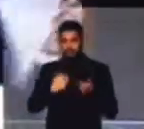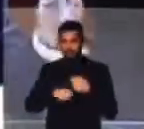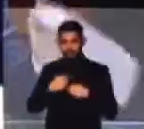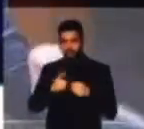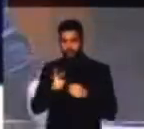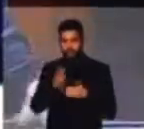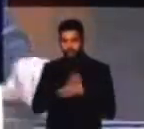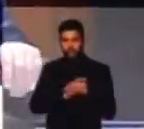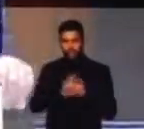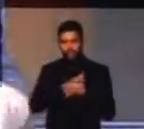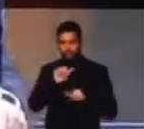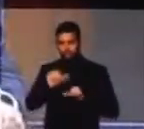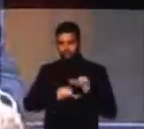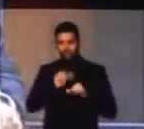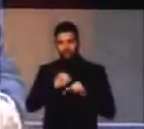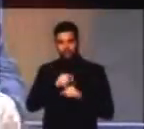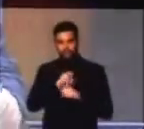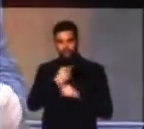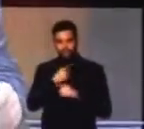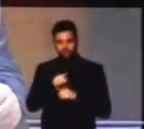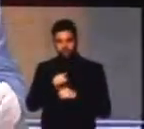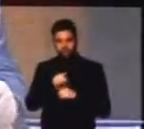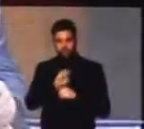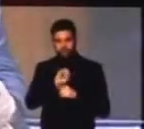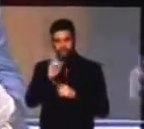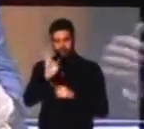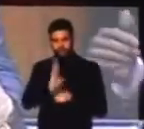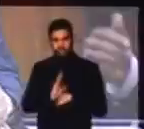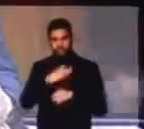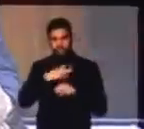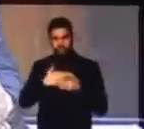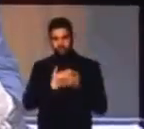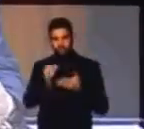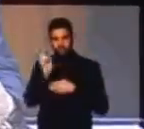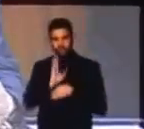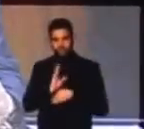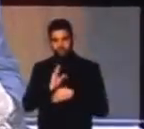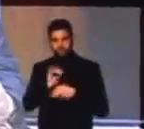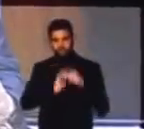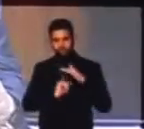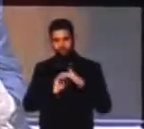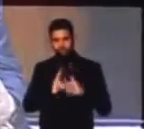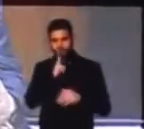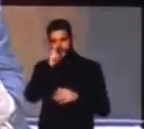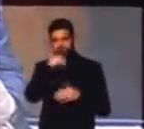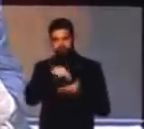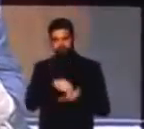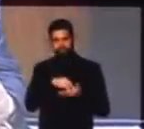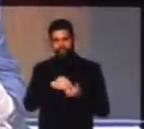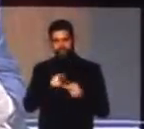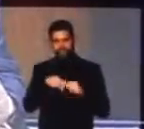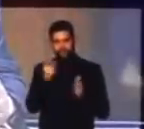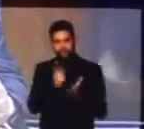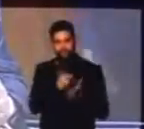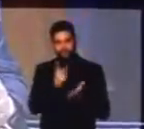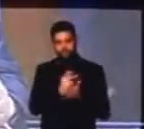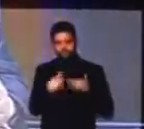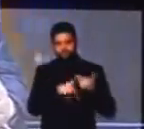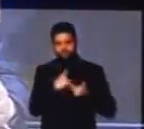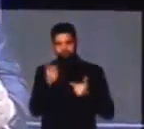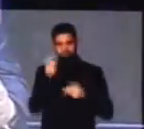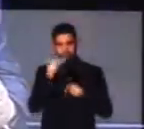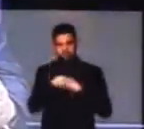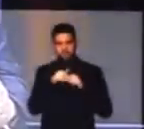é nem se tornará institucional, sendo o Brasil atualmente um país de instituições consolidadas que continuarão